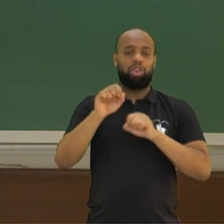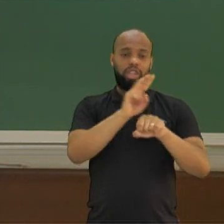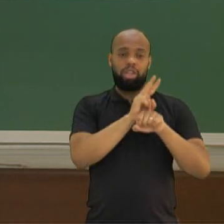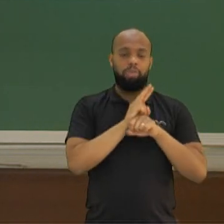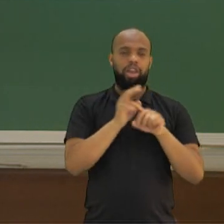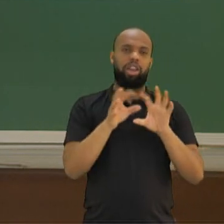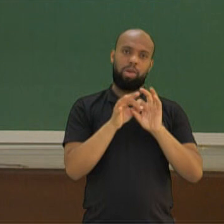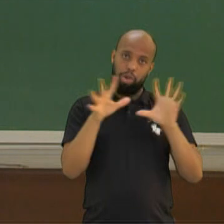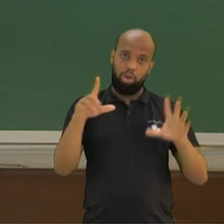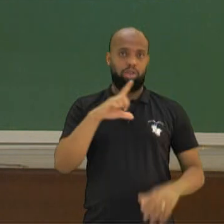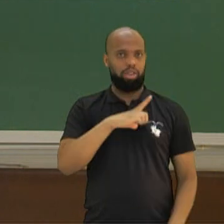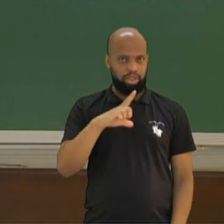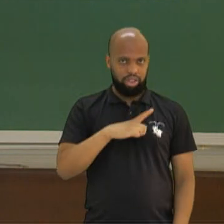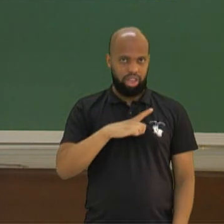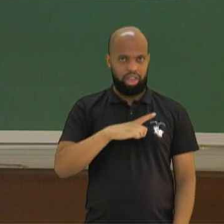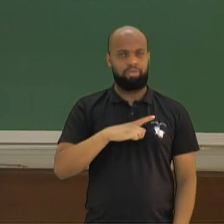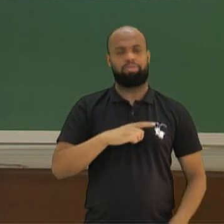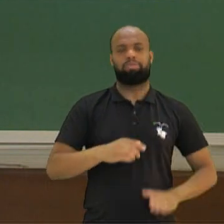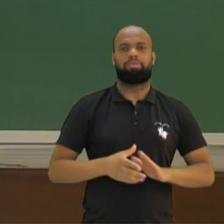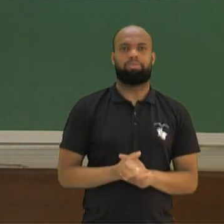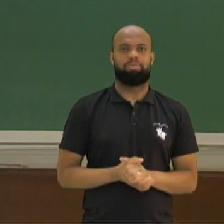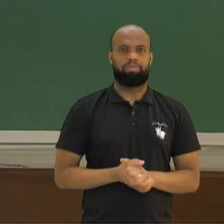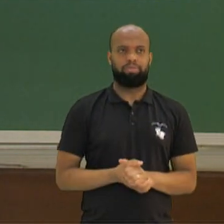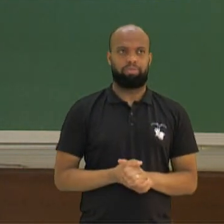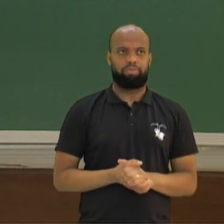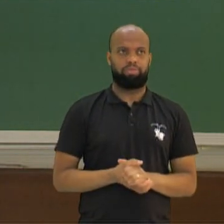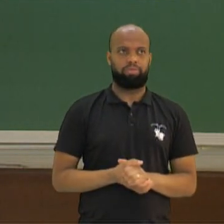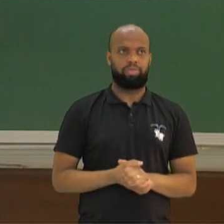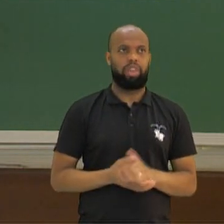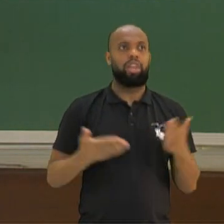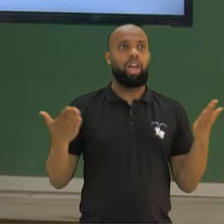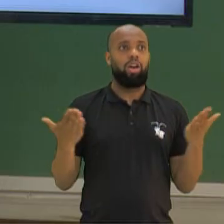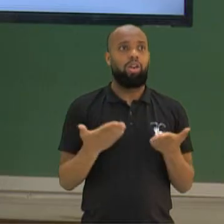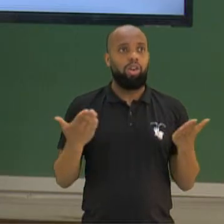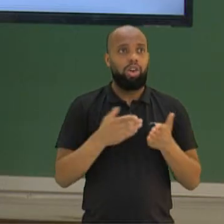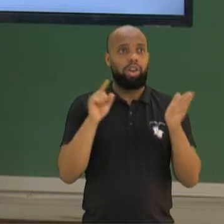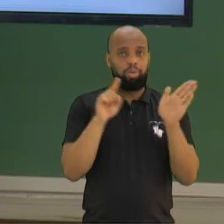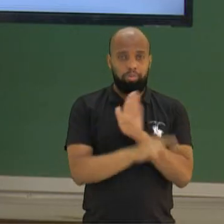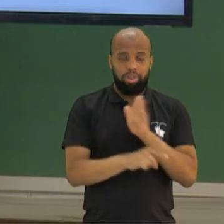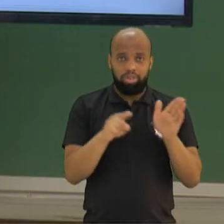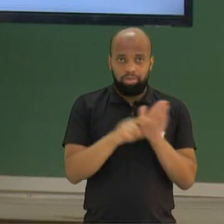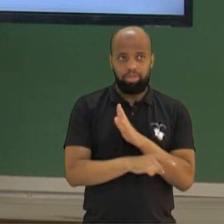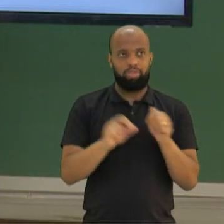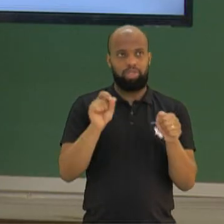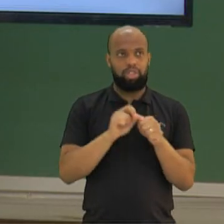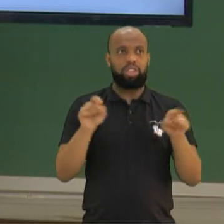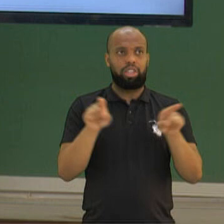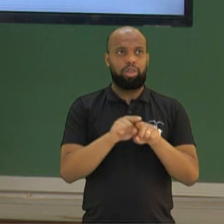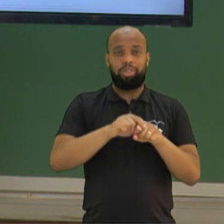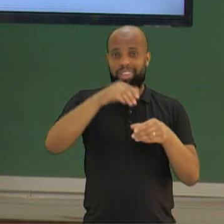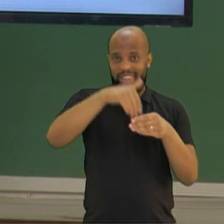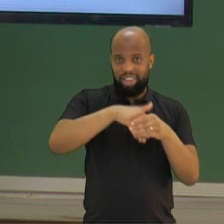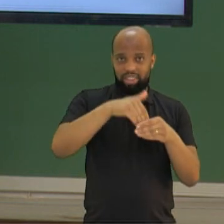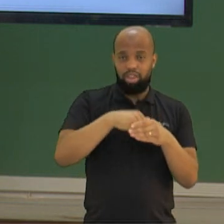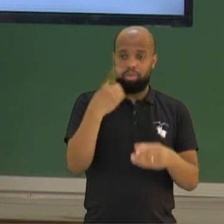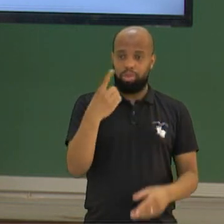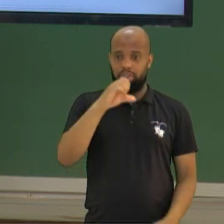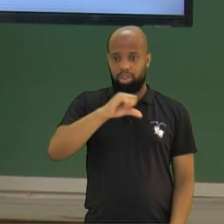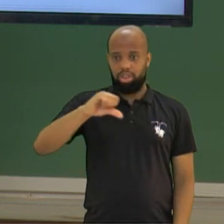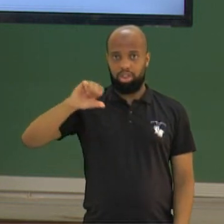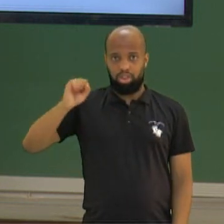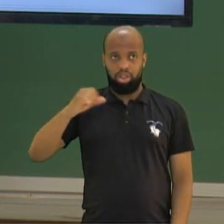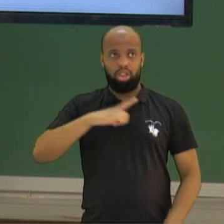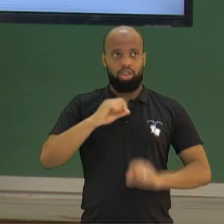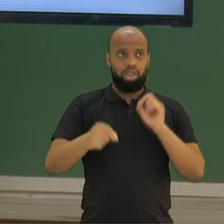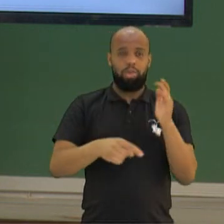liberado, como foi liberado pelo Fundo Monetário Internacional. Trago aqui um quiz para que a gente faça, né? Nas eleições de 1998,